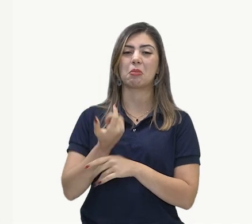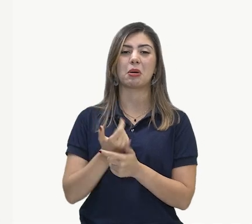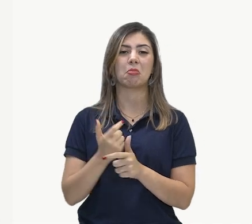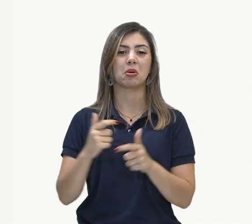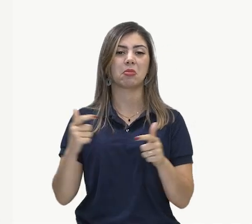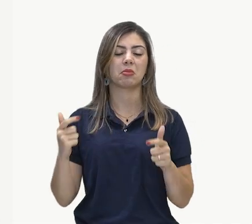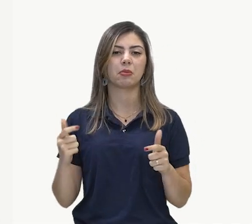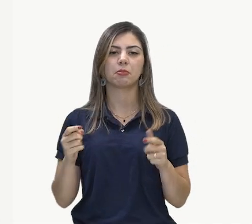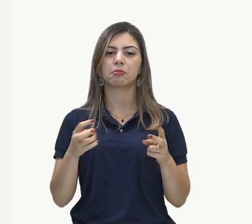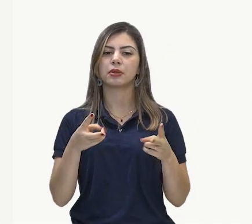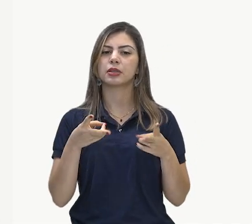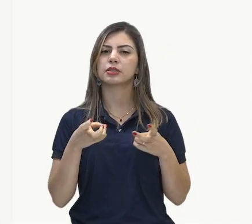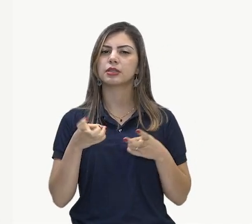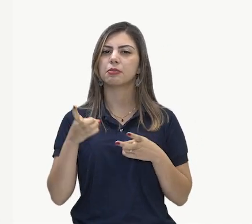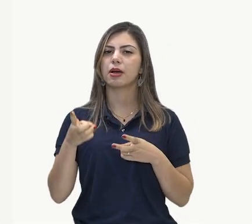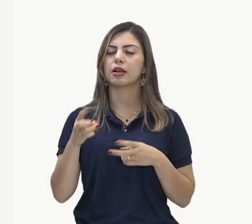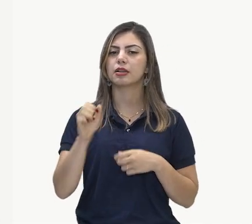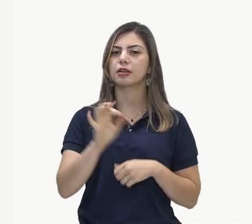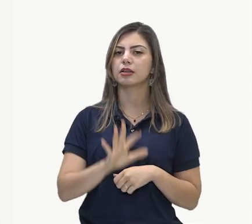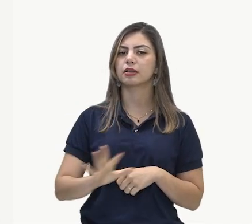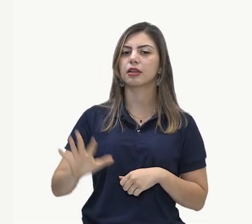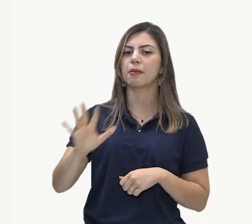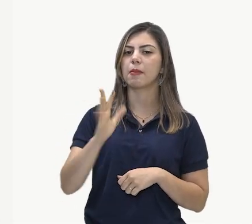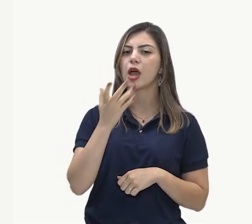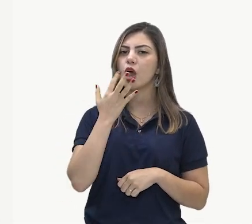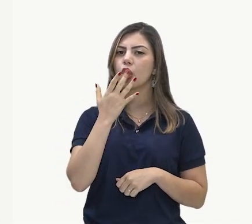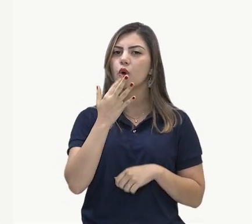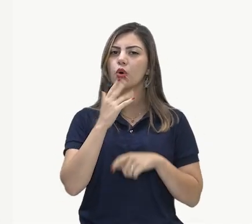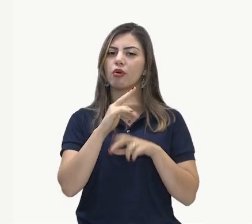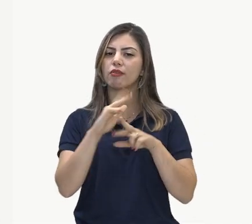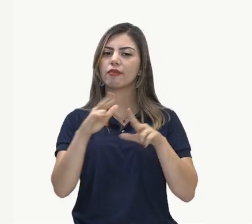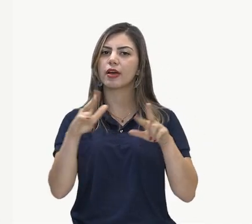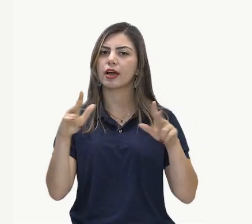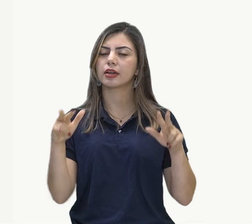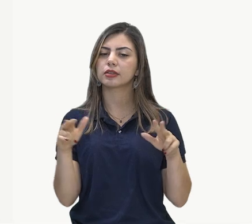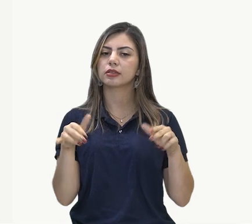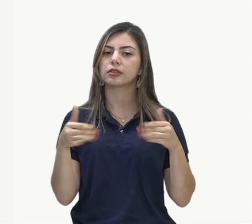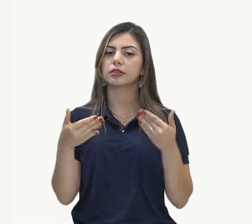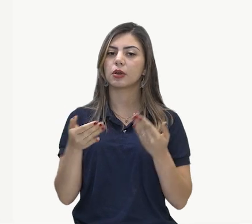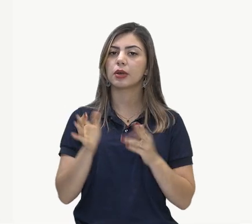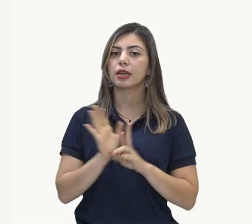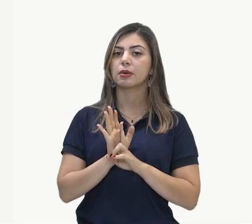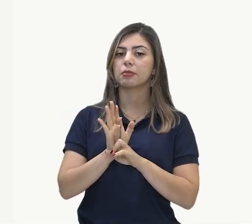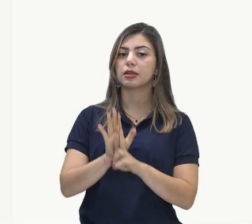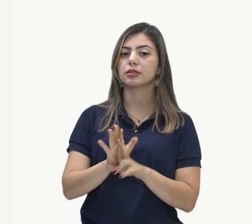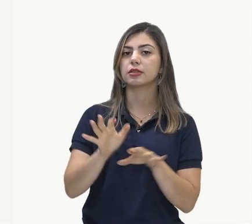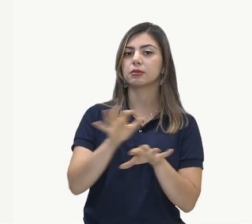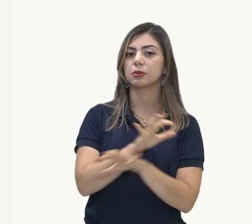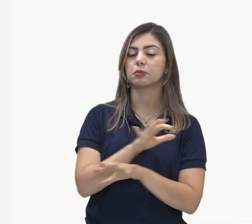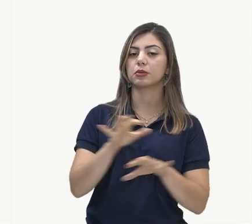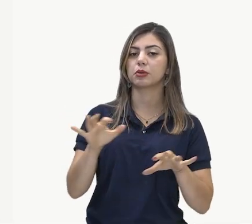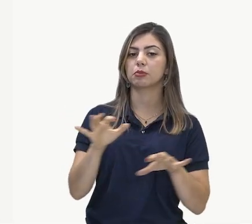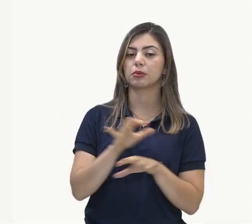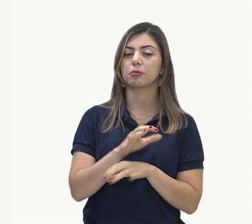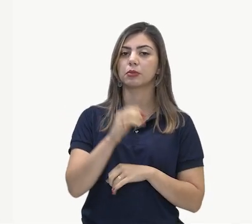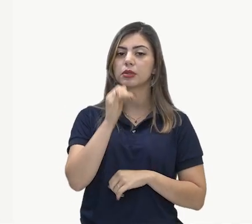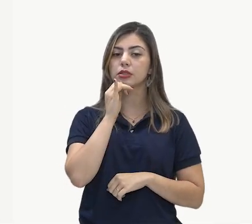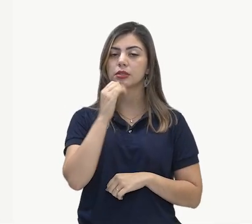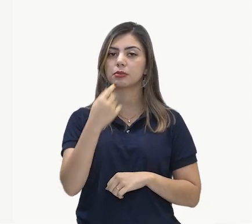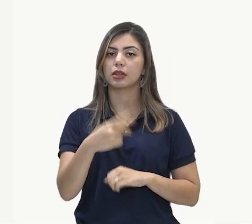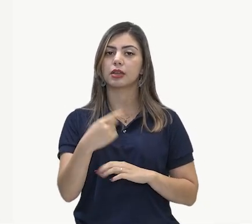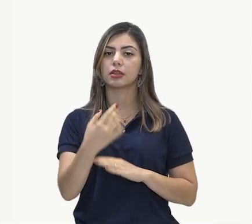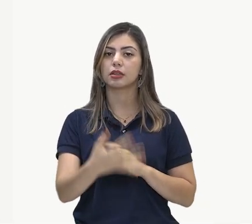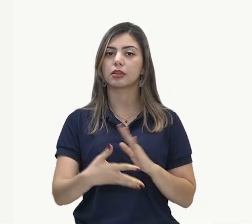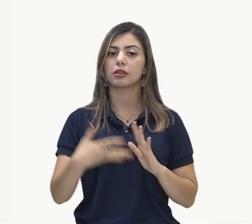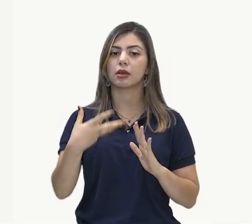Vocês observam nesse mapa, ele está todo colorido. Cada cor representa um bioma. No bioma, no caso da Amazônia,